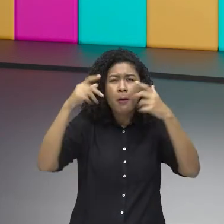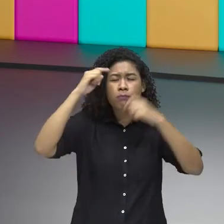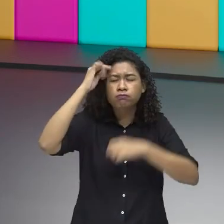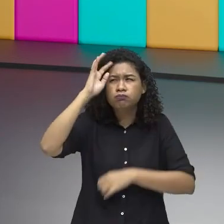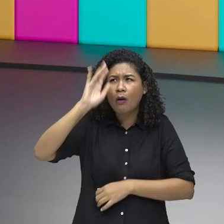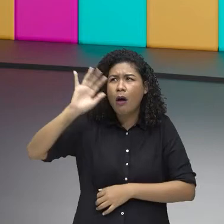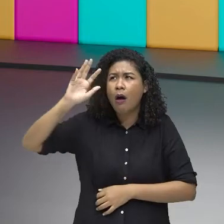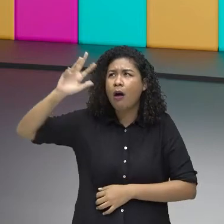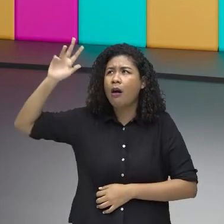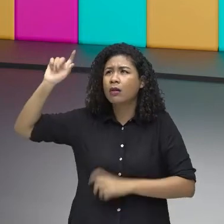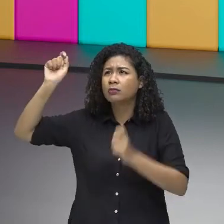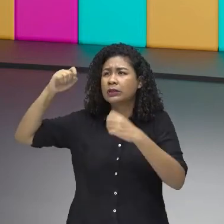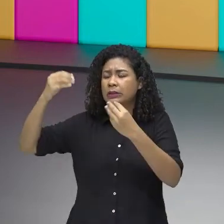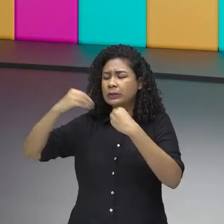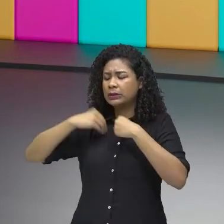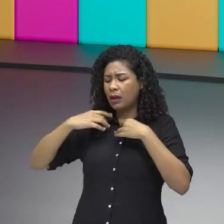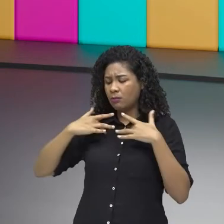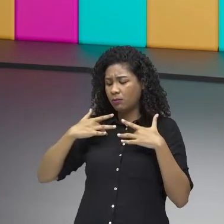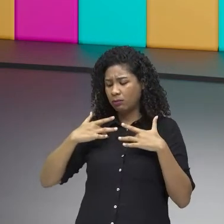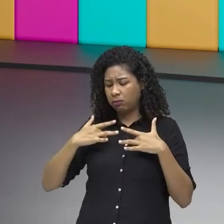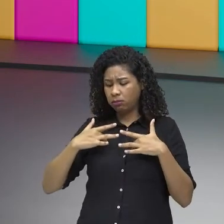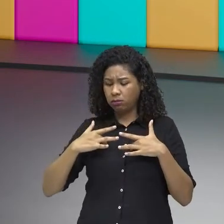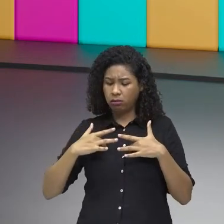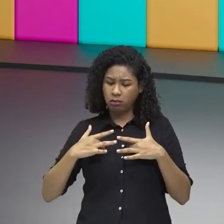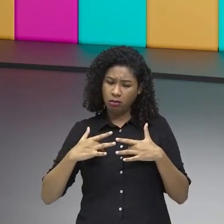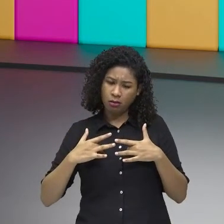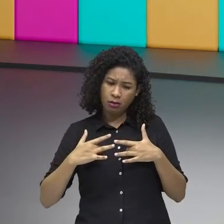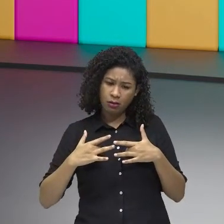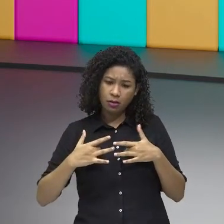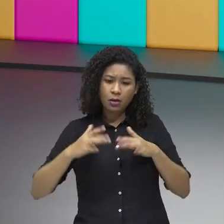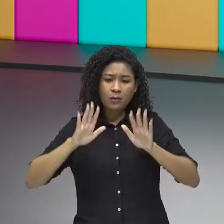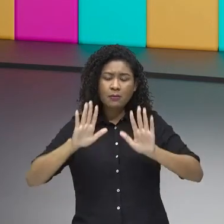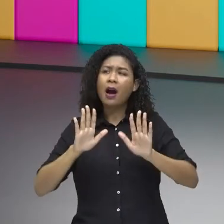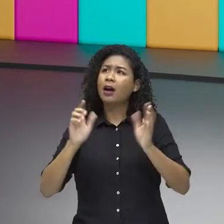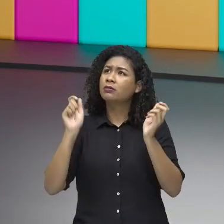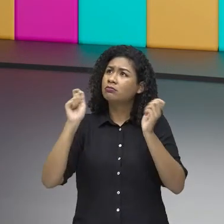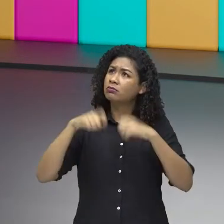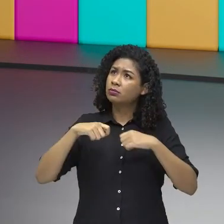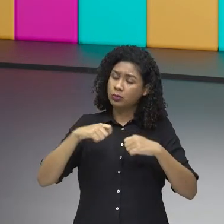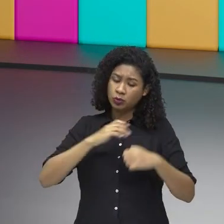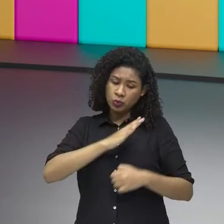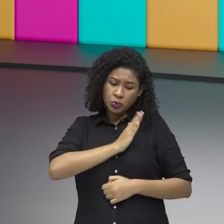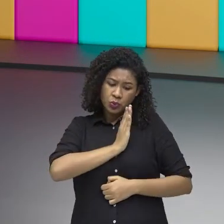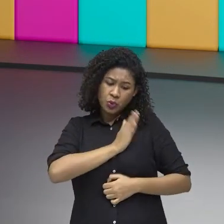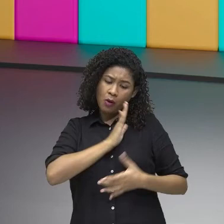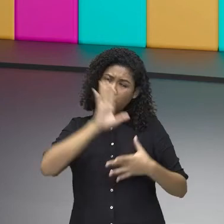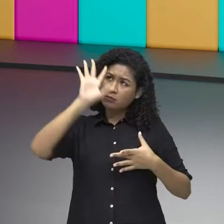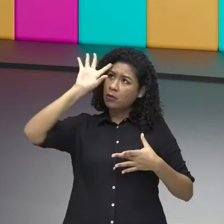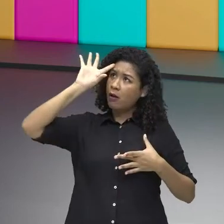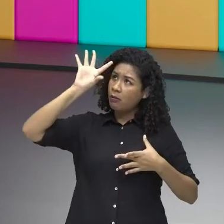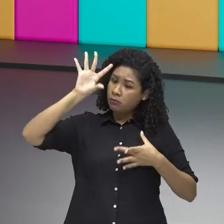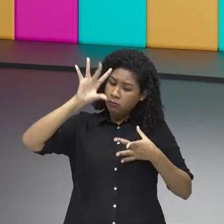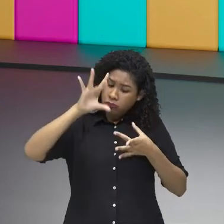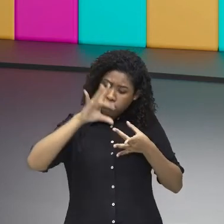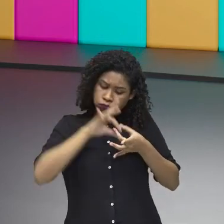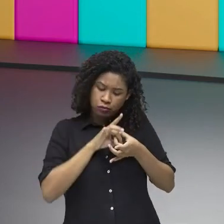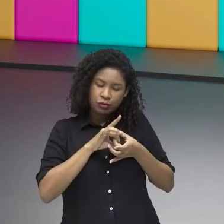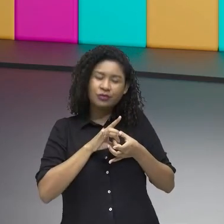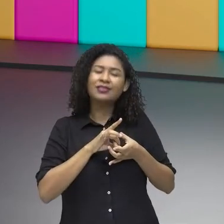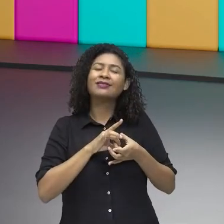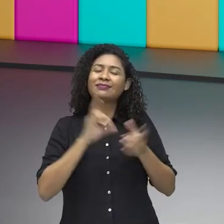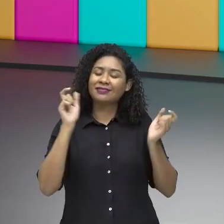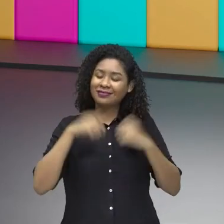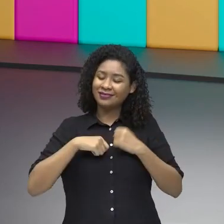decepcionar. Mas quando eu a coloco a serviço do meu coração, ela se torna uma grande e